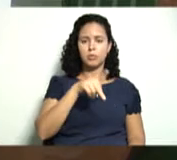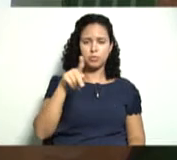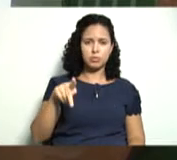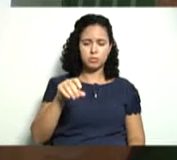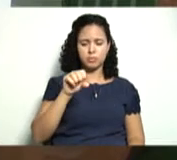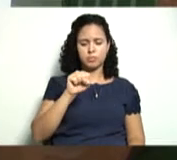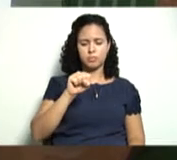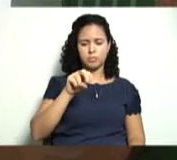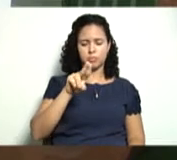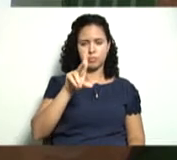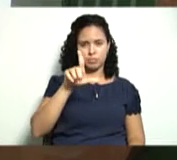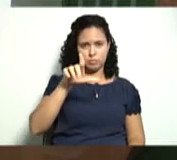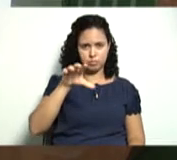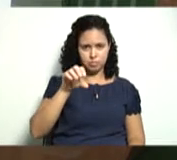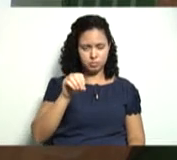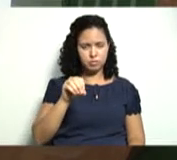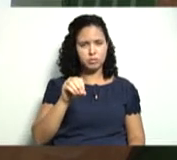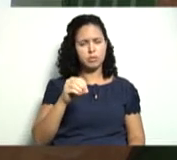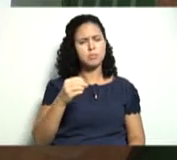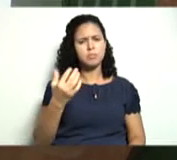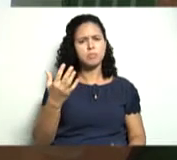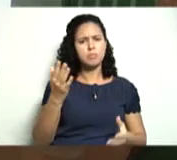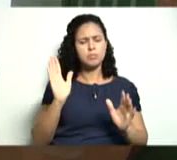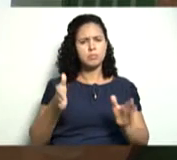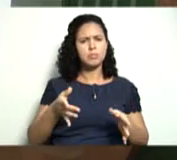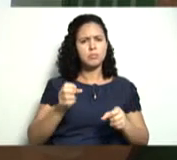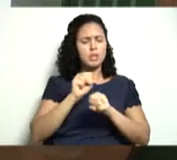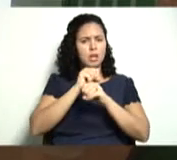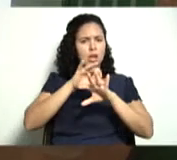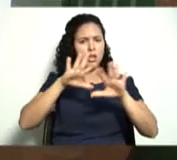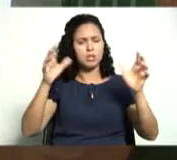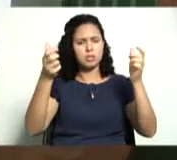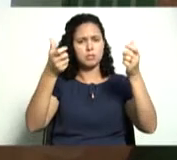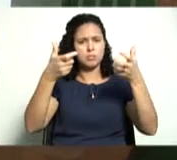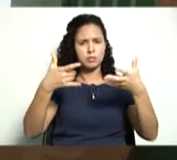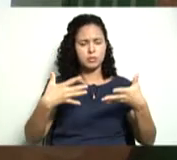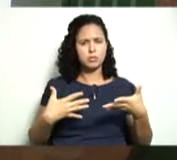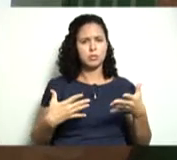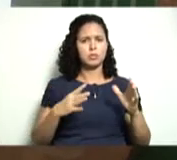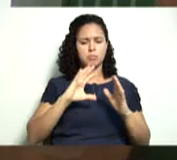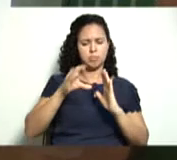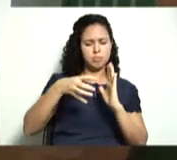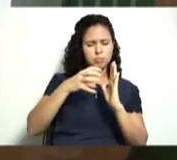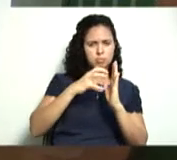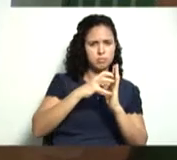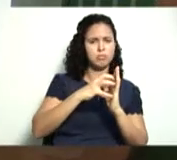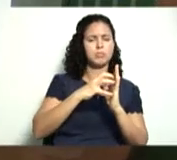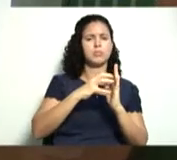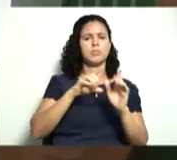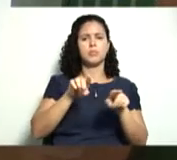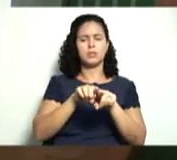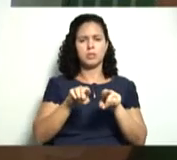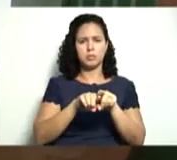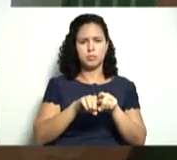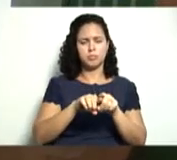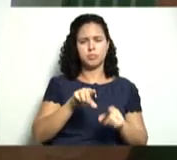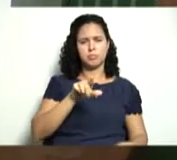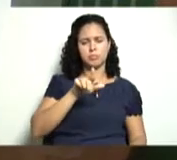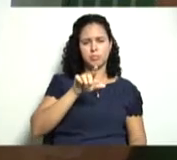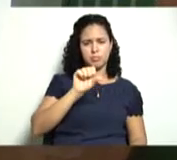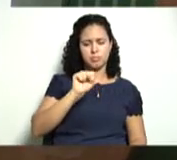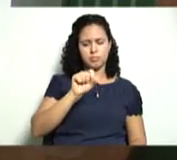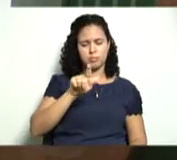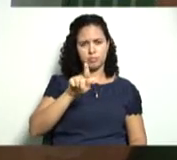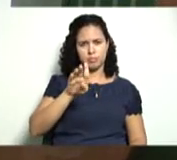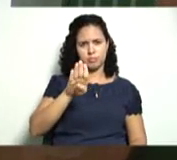claro a questão do do banco de dados do sgd ea necessidade de utilizar e nem tente foca